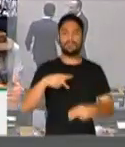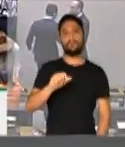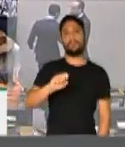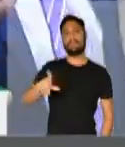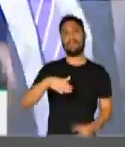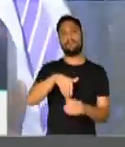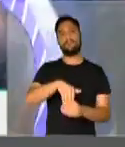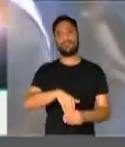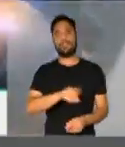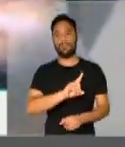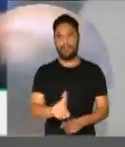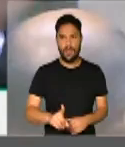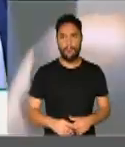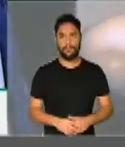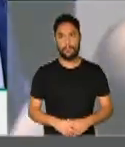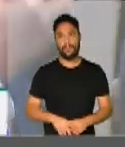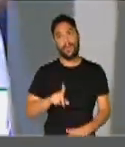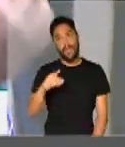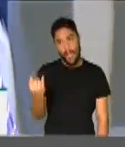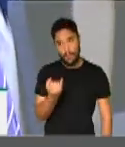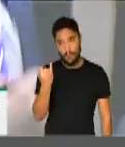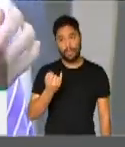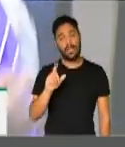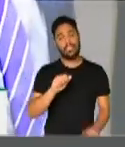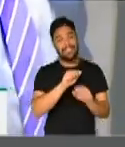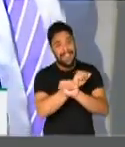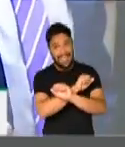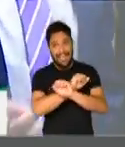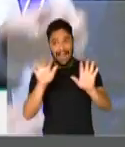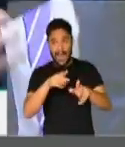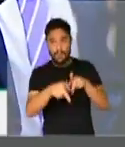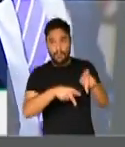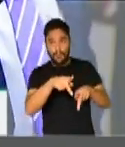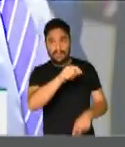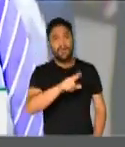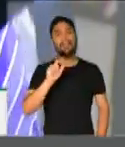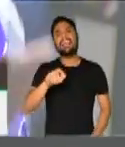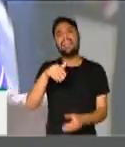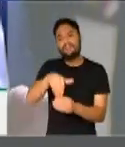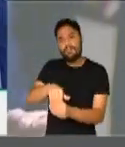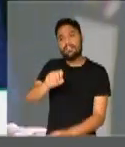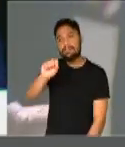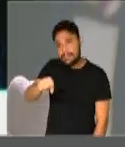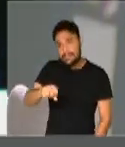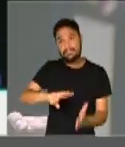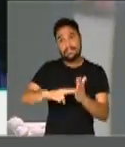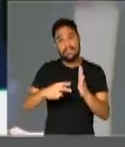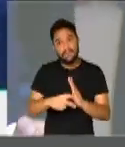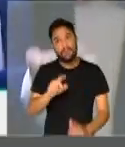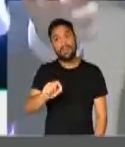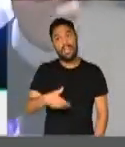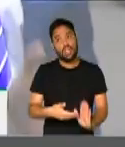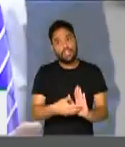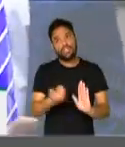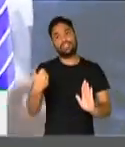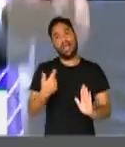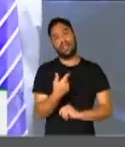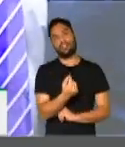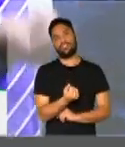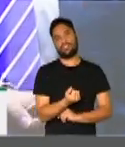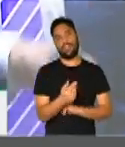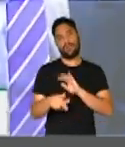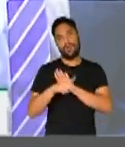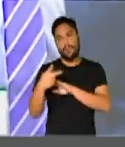PSL, orientamos voto não. E é importante deixar claro para a população, quem está votando sim, está votando para